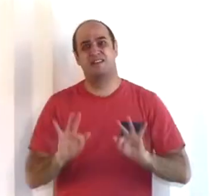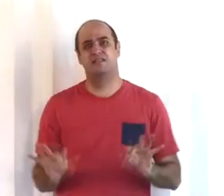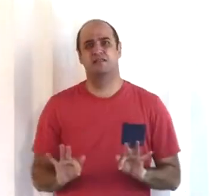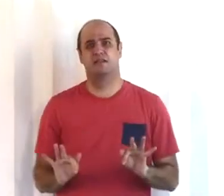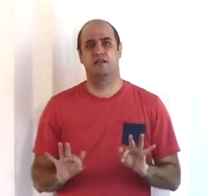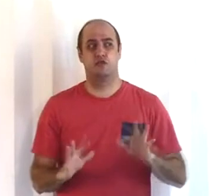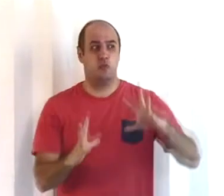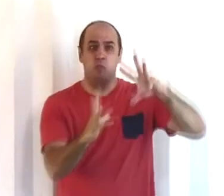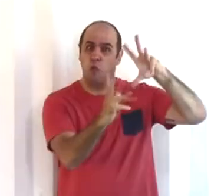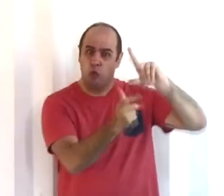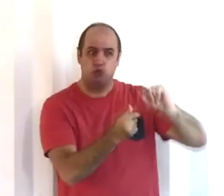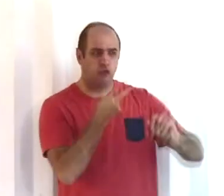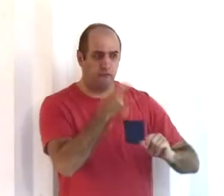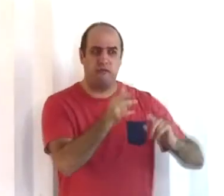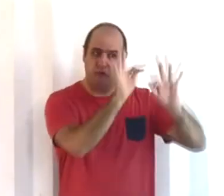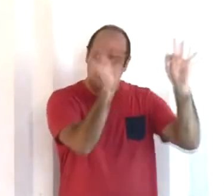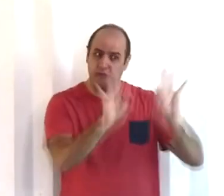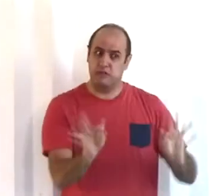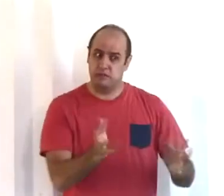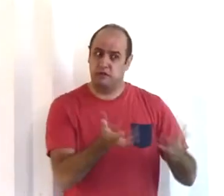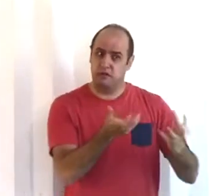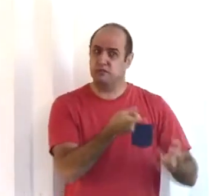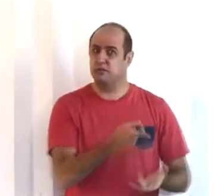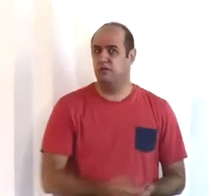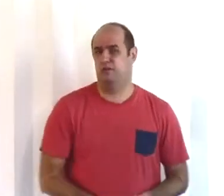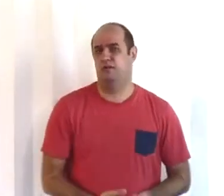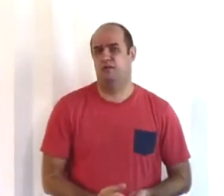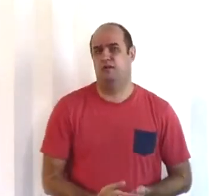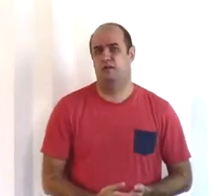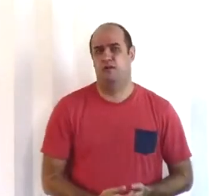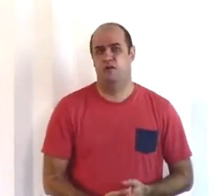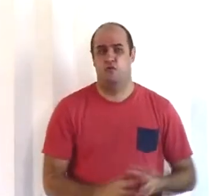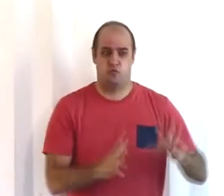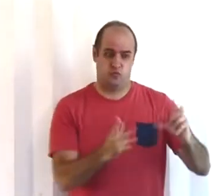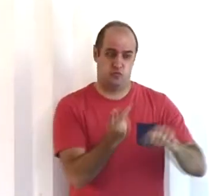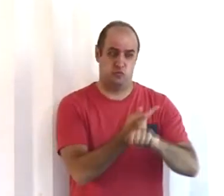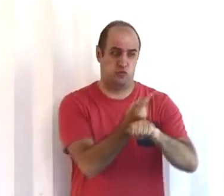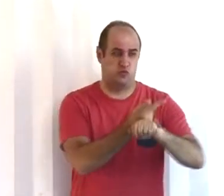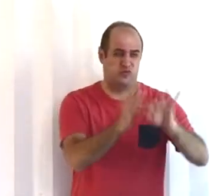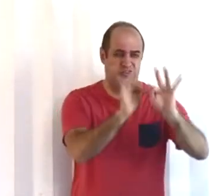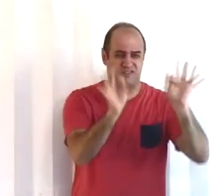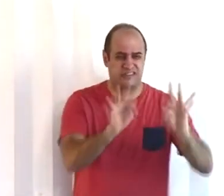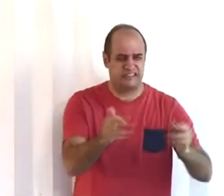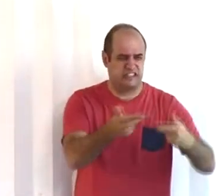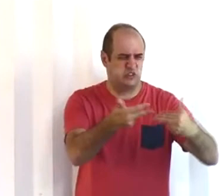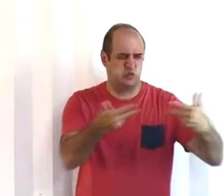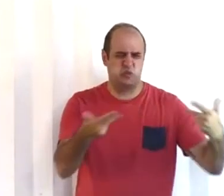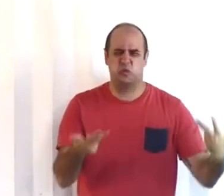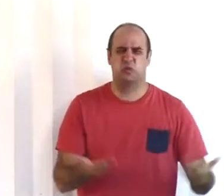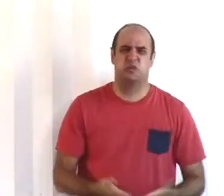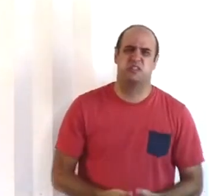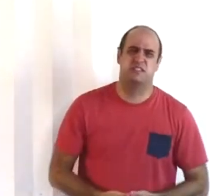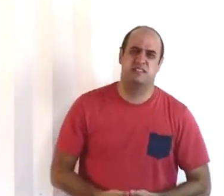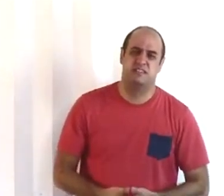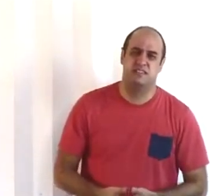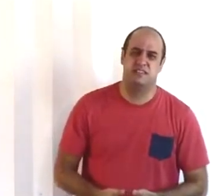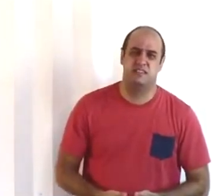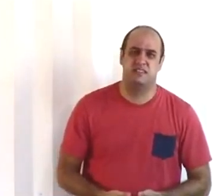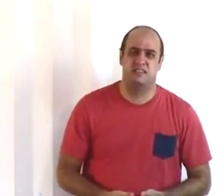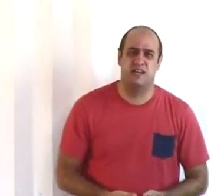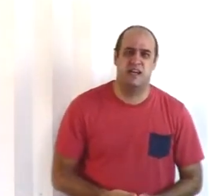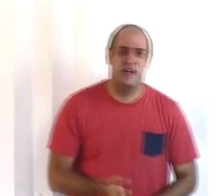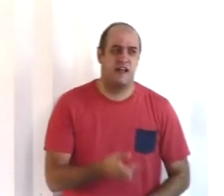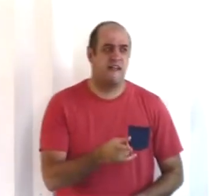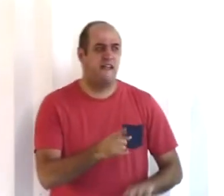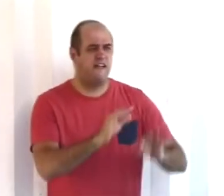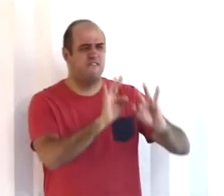fala de felicidade. Mesmo que procure felicidade nas coisas, mesmo que o mais feliz,